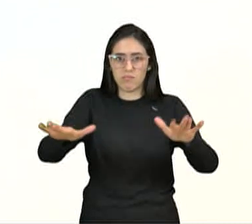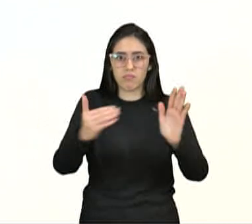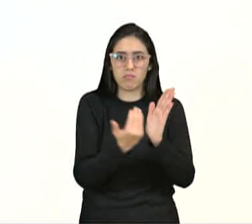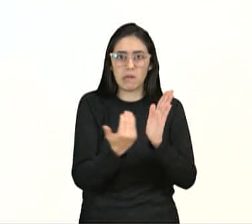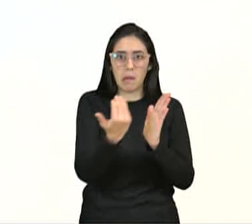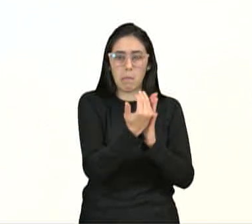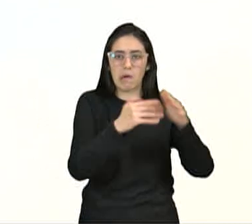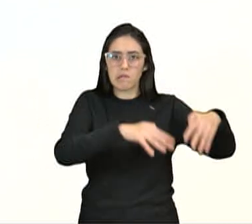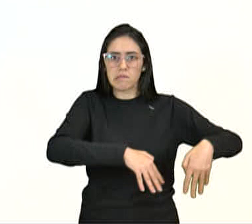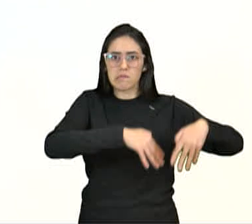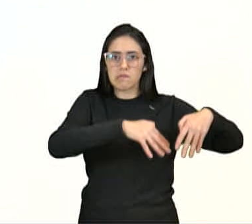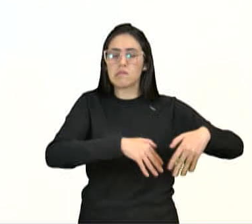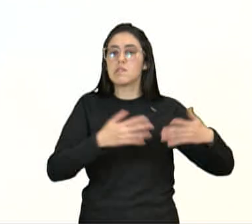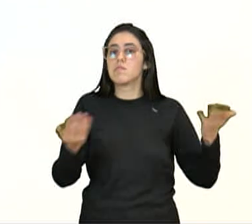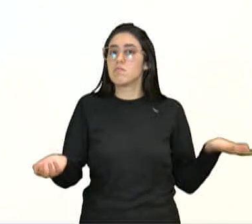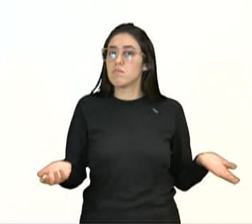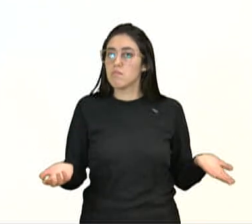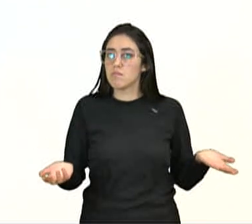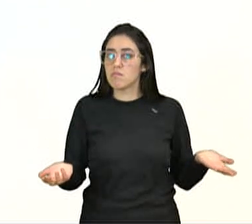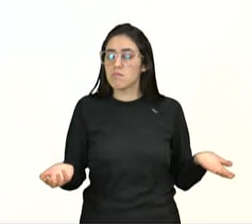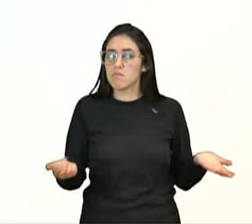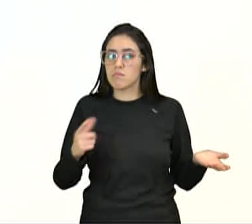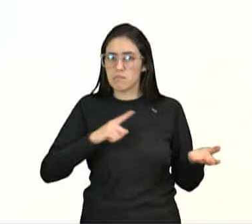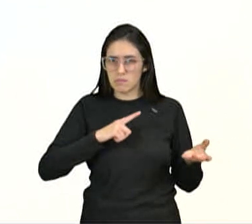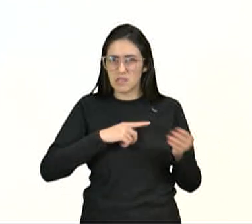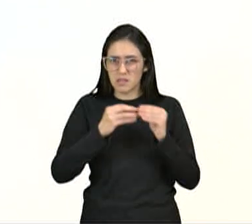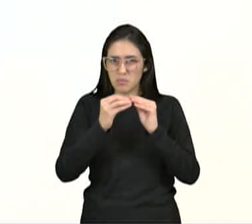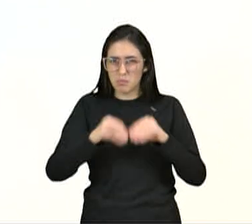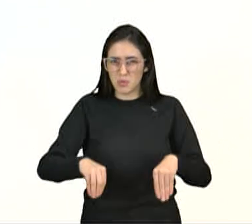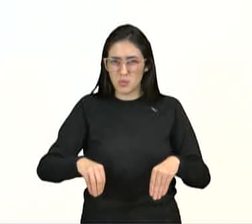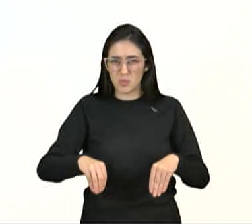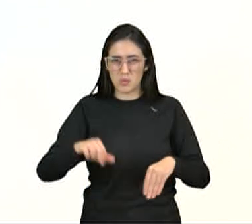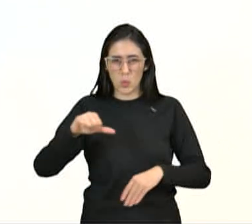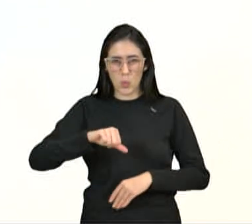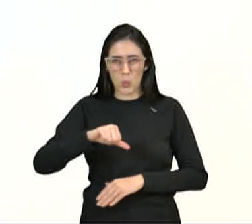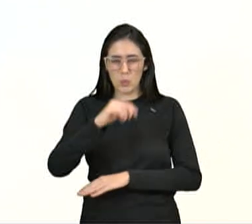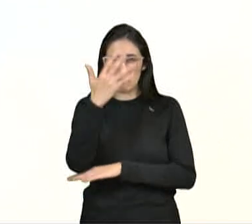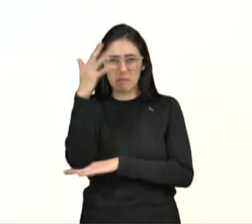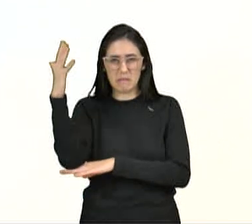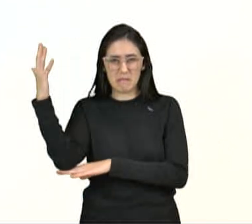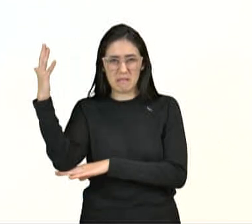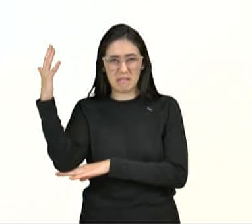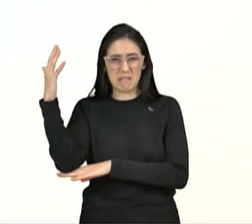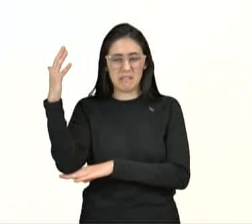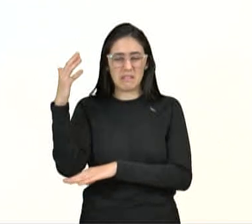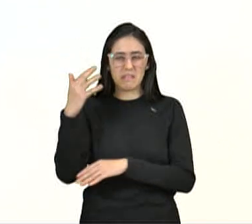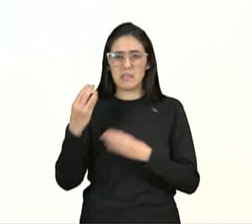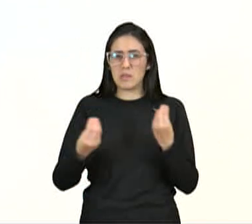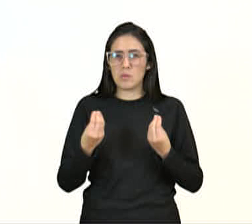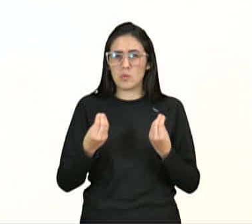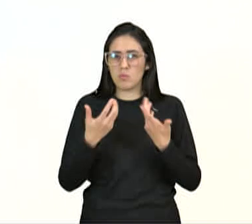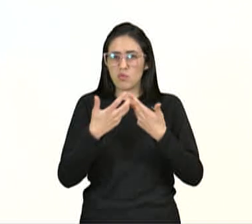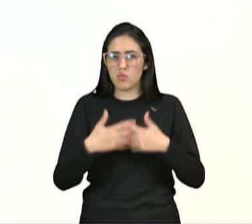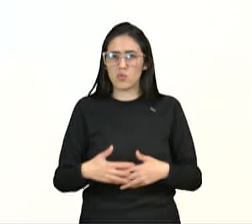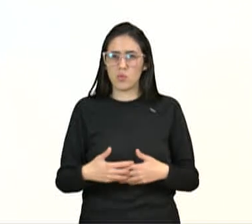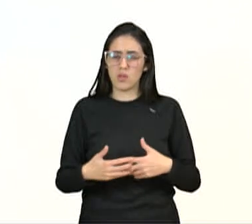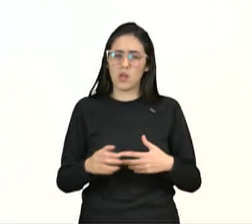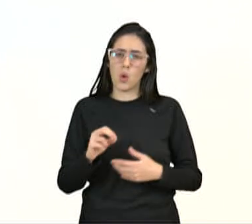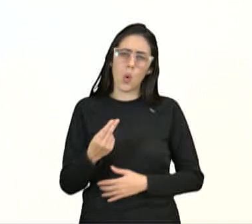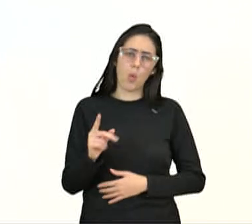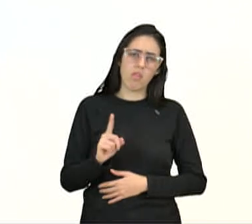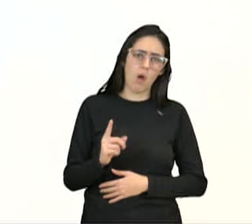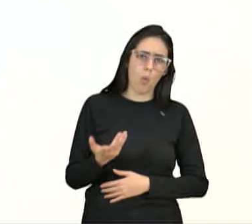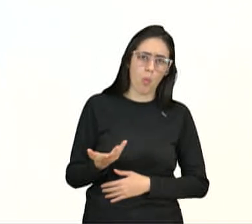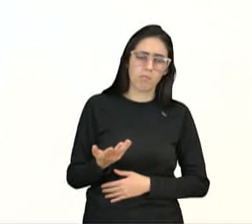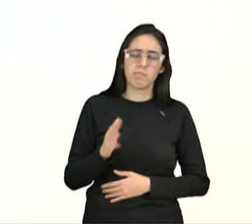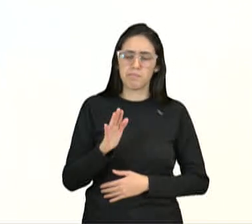são expandidas? Será que há alguma mudança no meio natural quando a gente pensa na expansão agrícola ou não? E